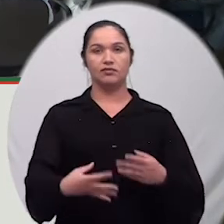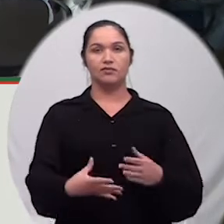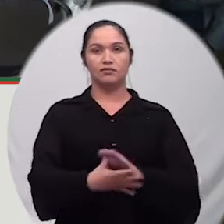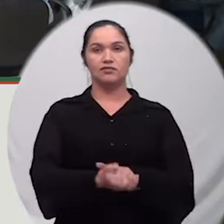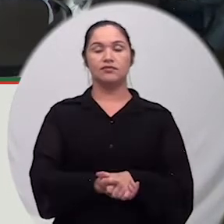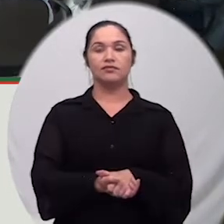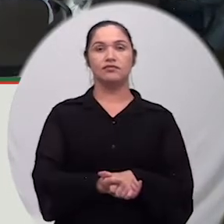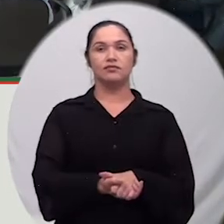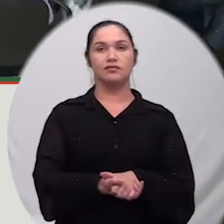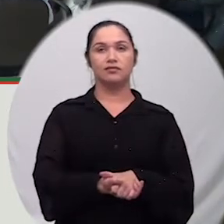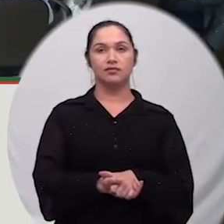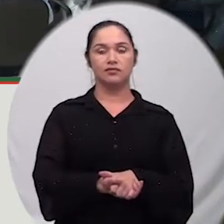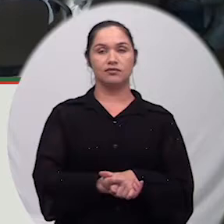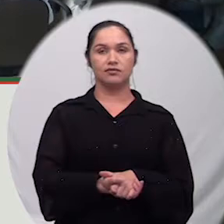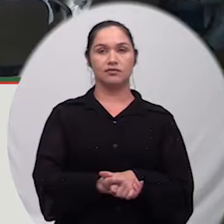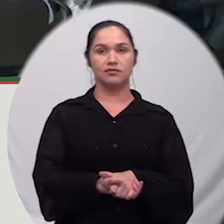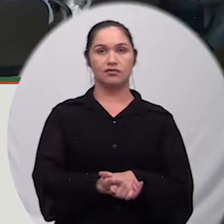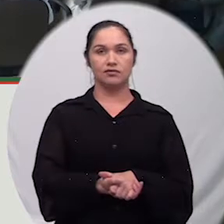5 minutos.